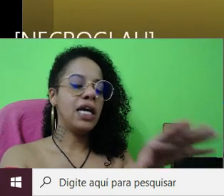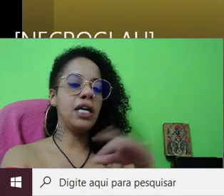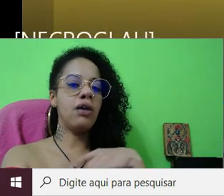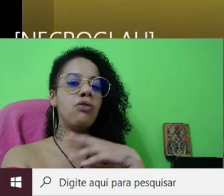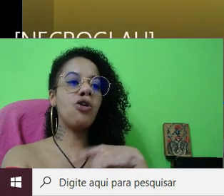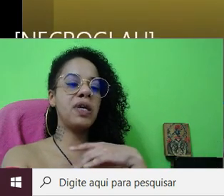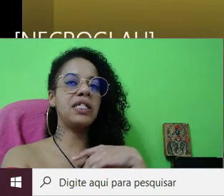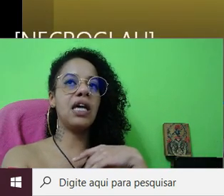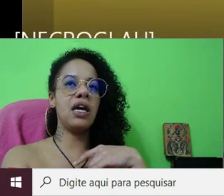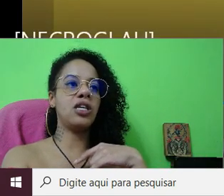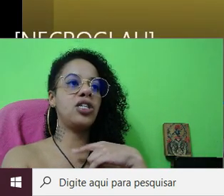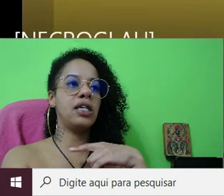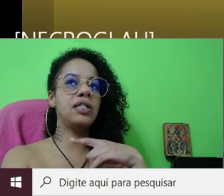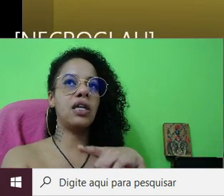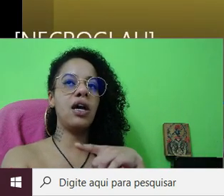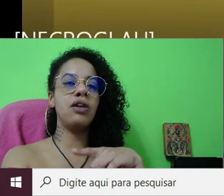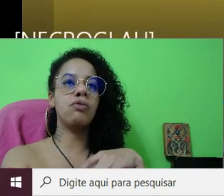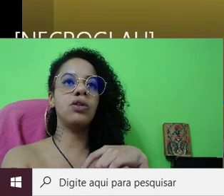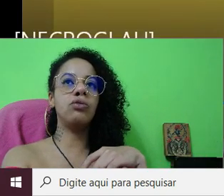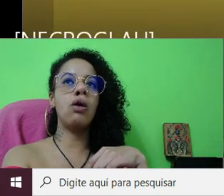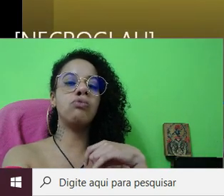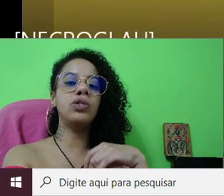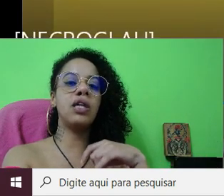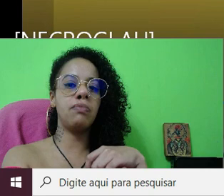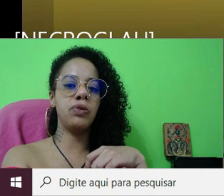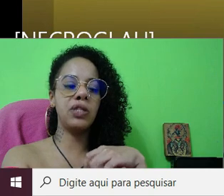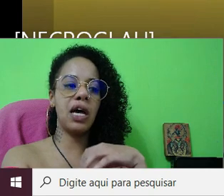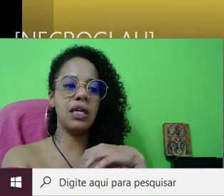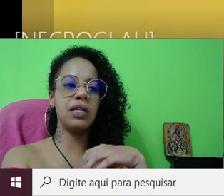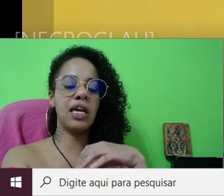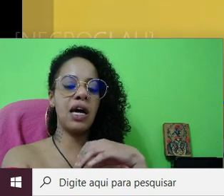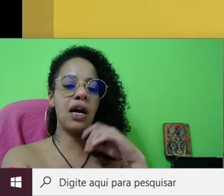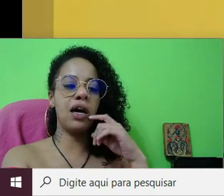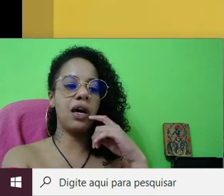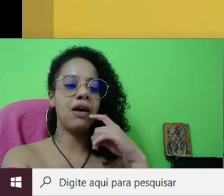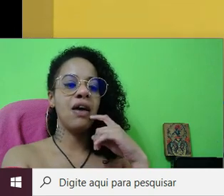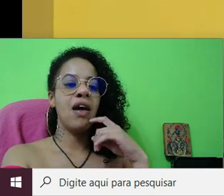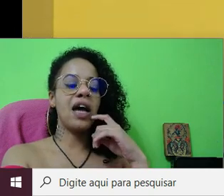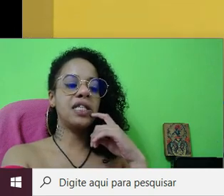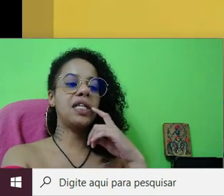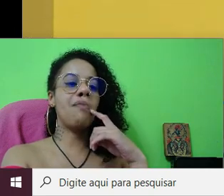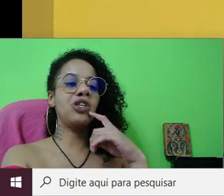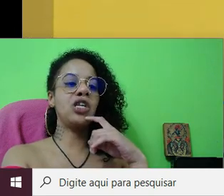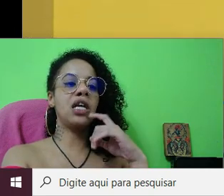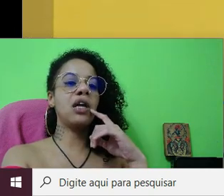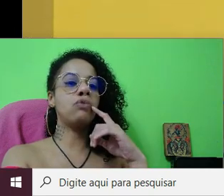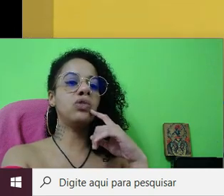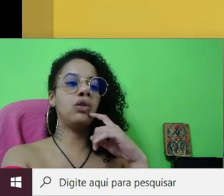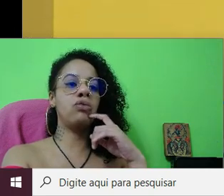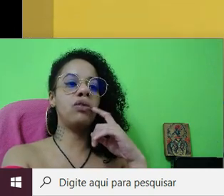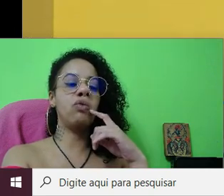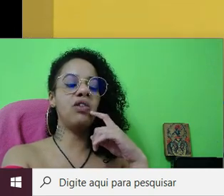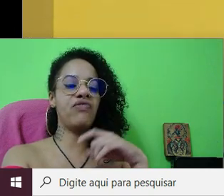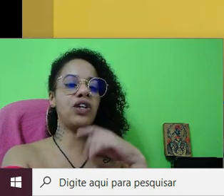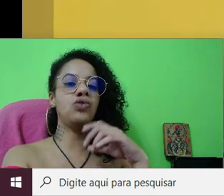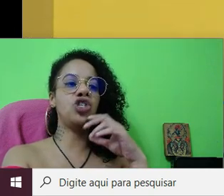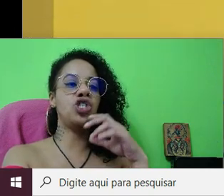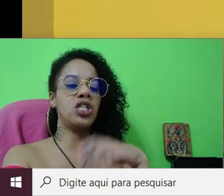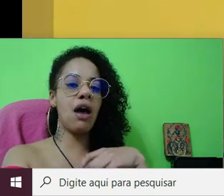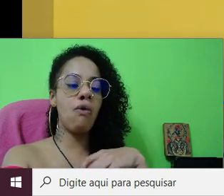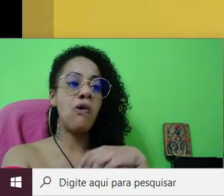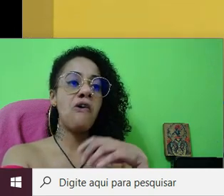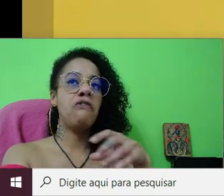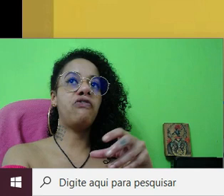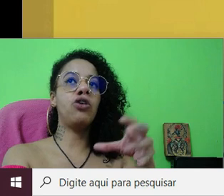e eu comecei a achar estranho quando alguns termos que a Extrema direita usa no